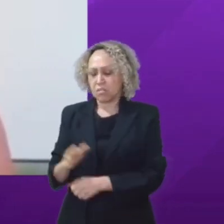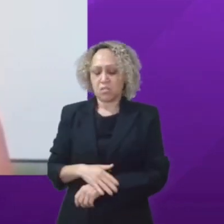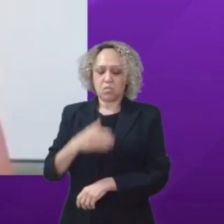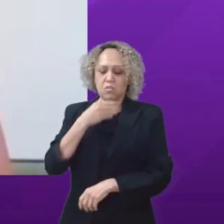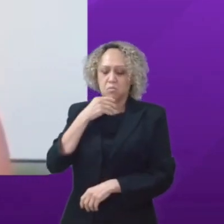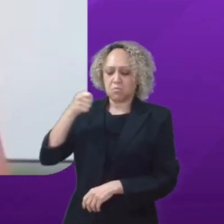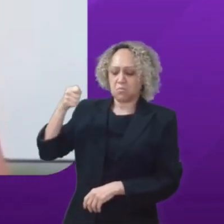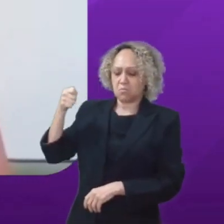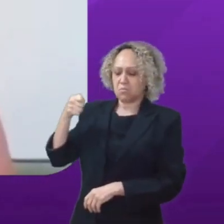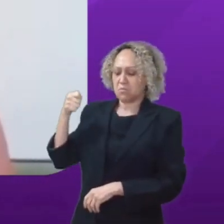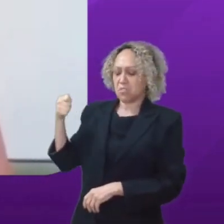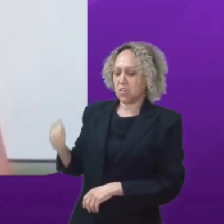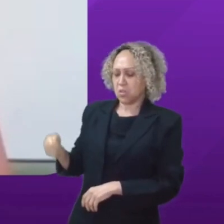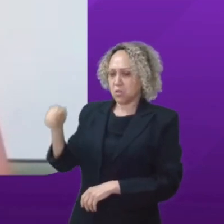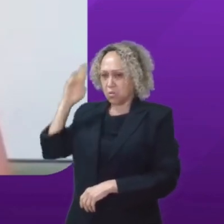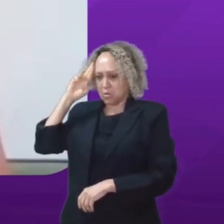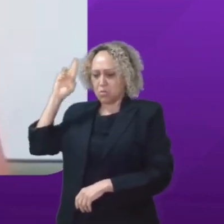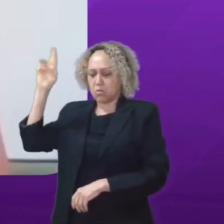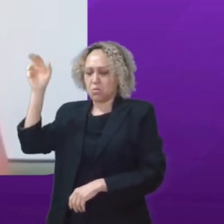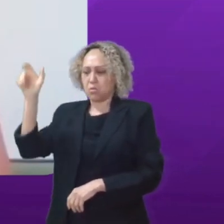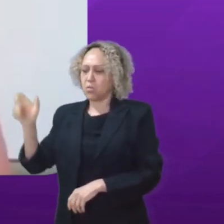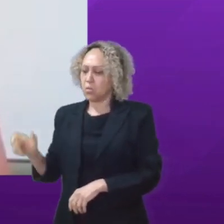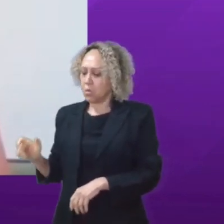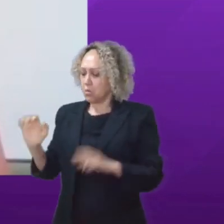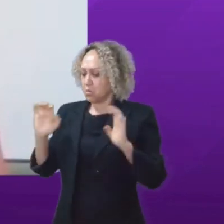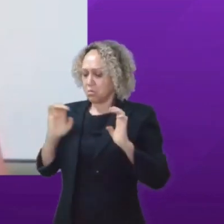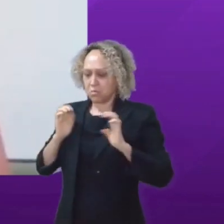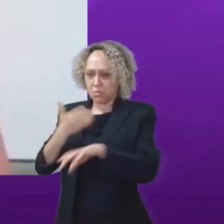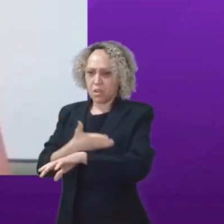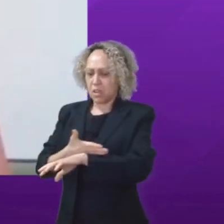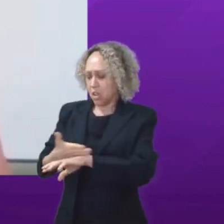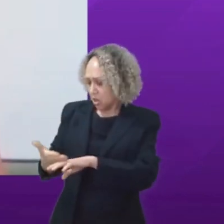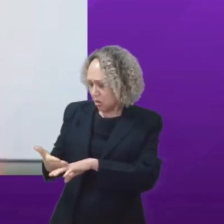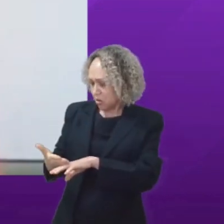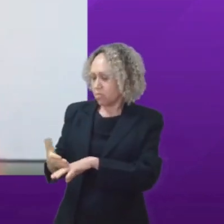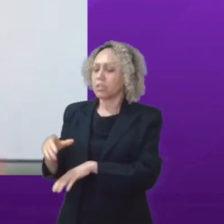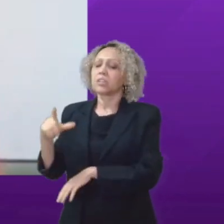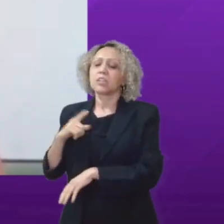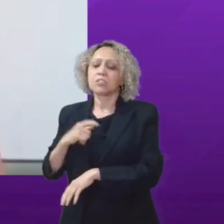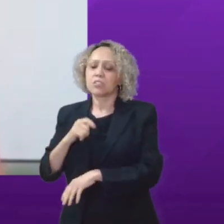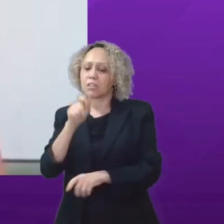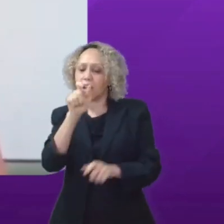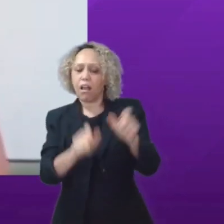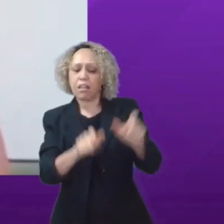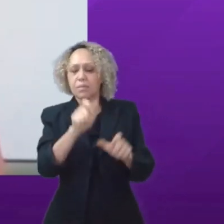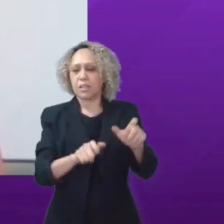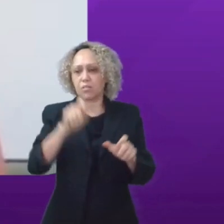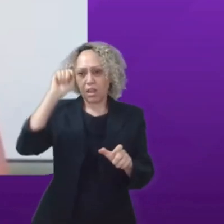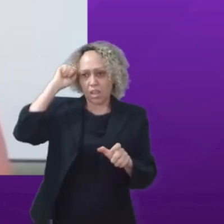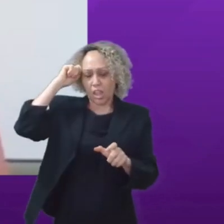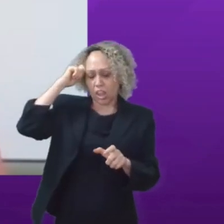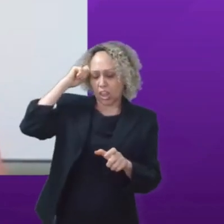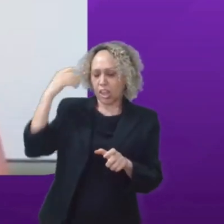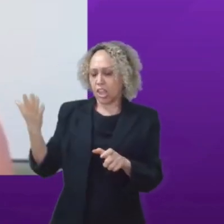poderia fazer com o seu escravo, né, aquela época com a pessoa que era escravizada. Então, o período da escravidão, o período